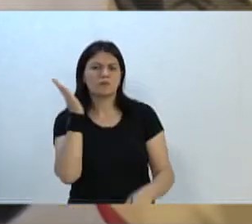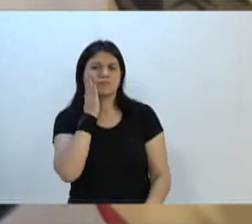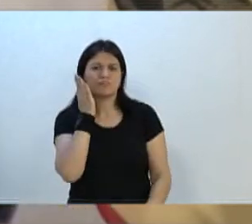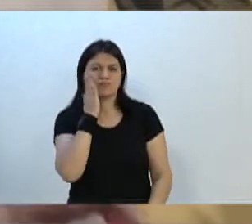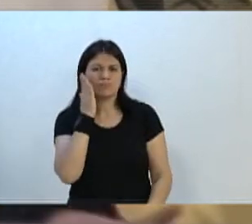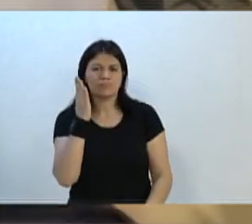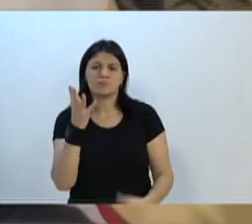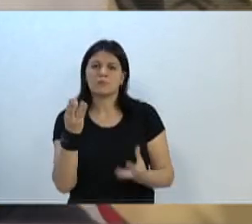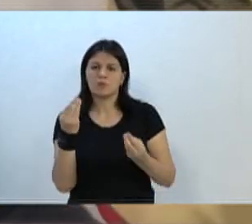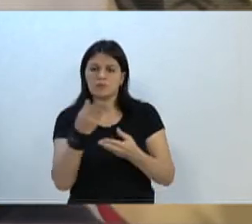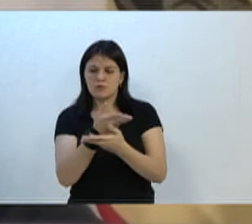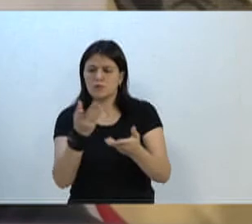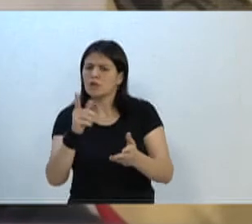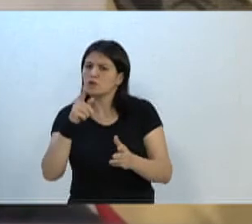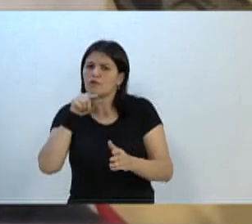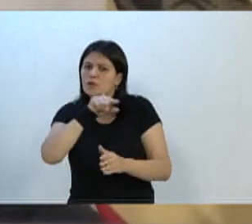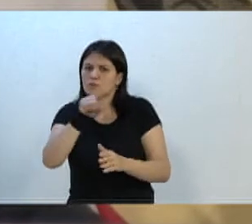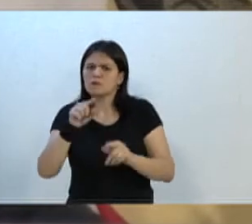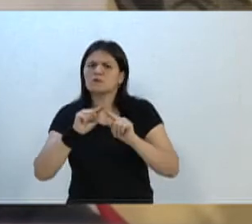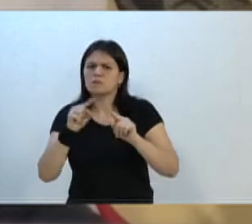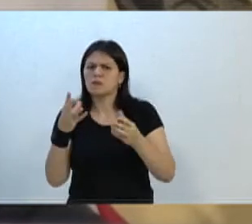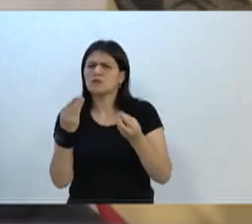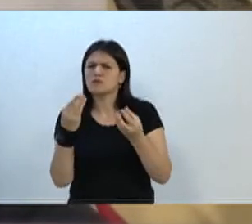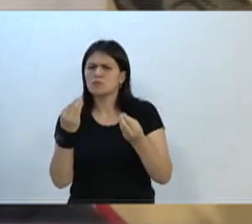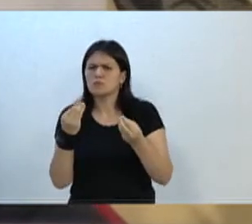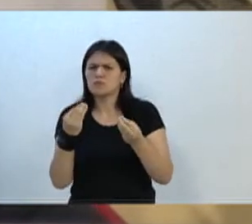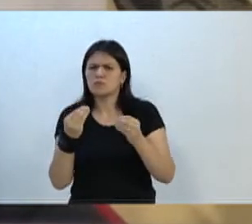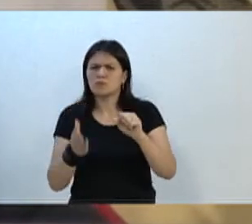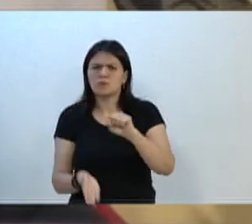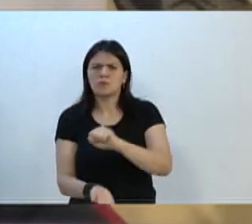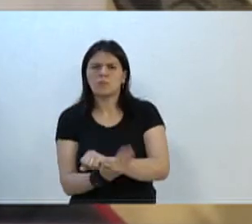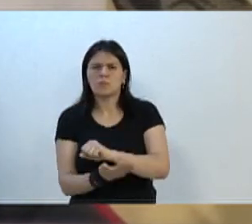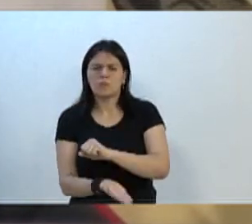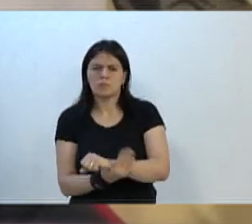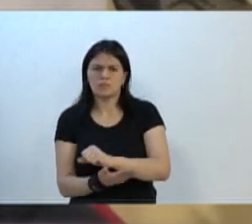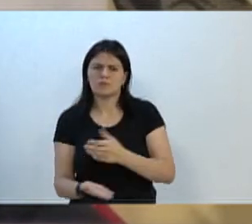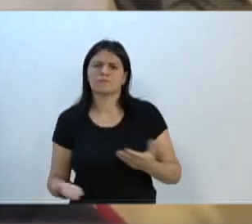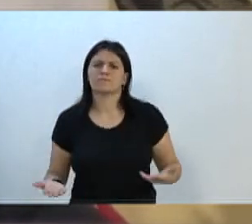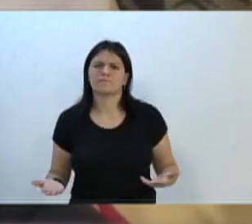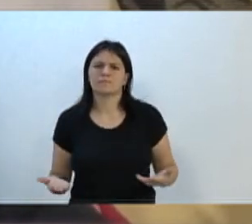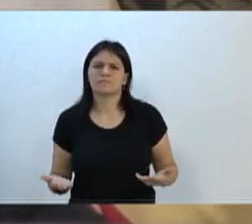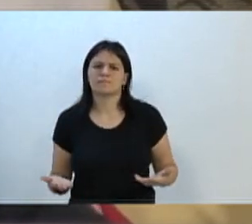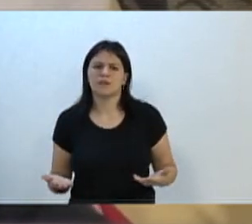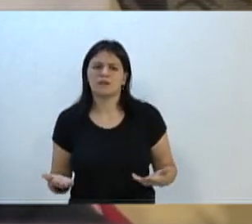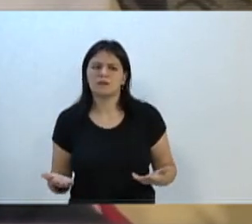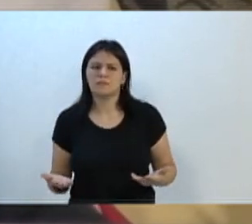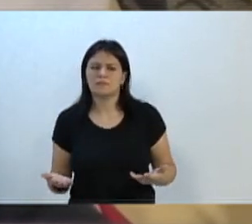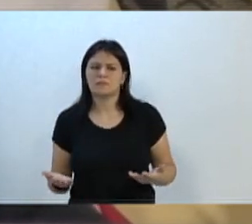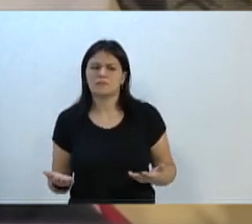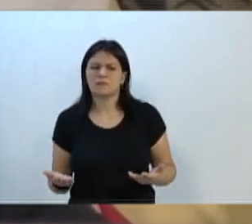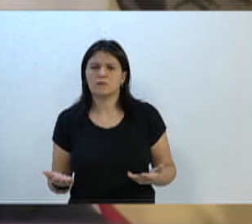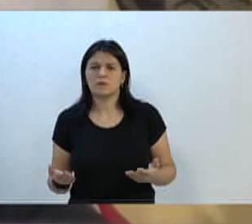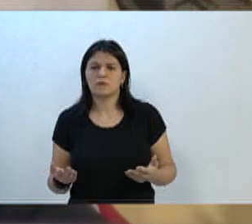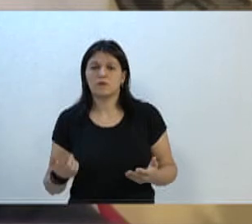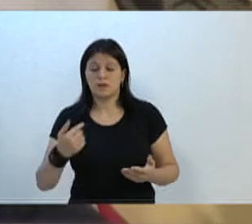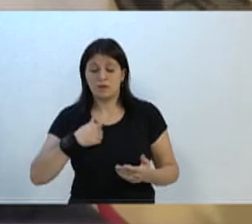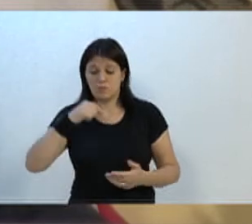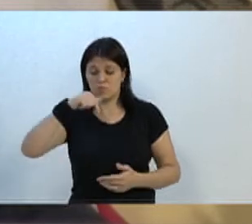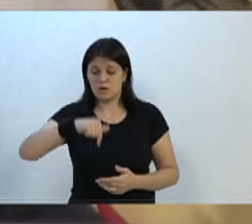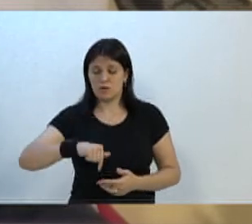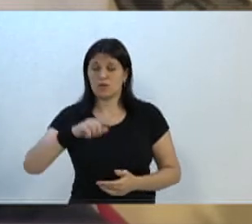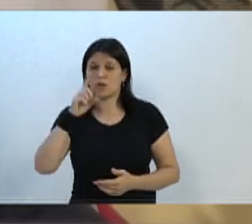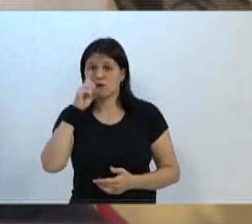que são vocês mas de muitos corruptos e assim ó eu vim aqui hoje como mãe